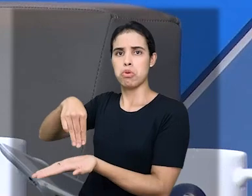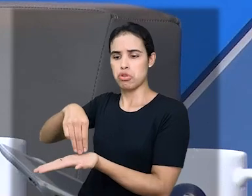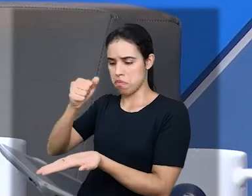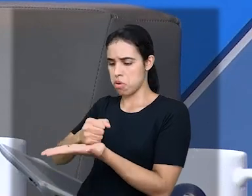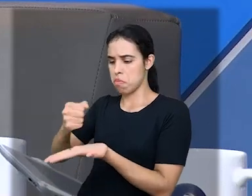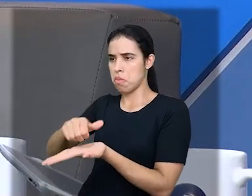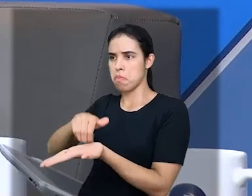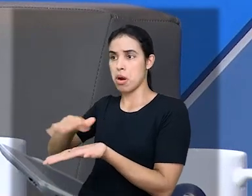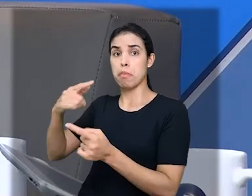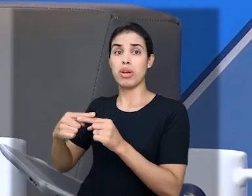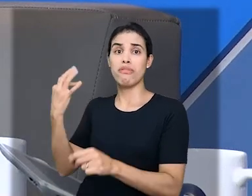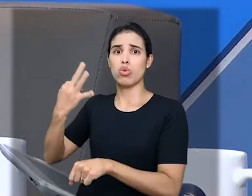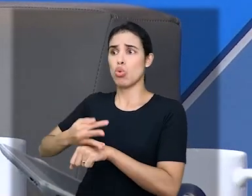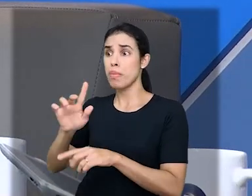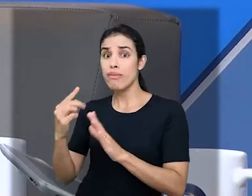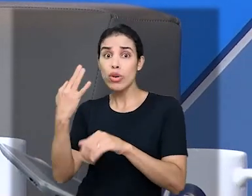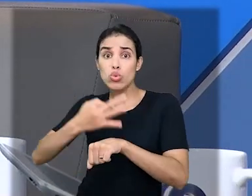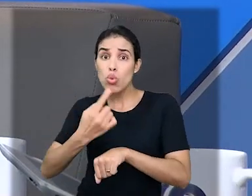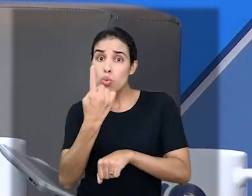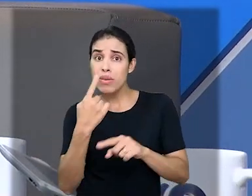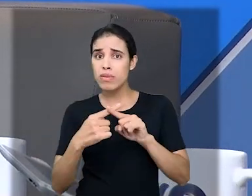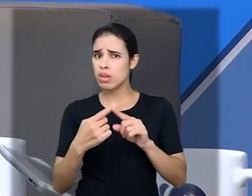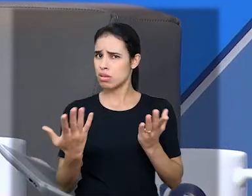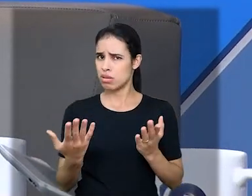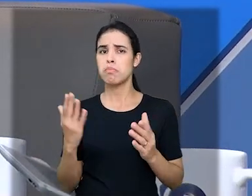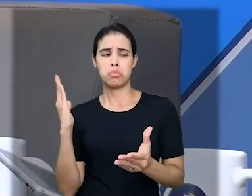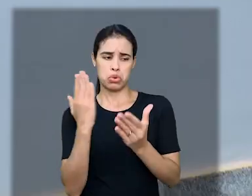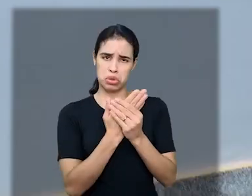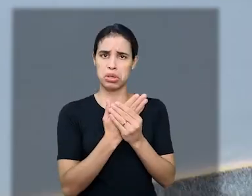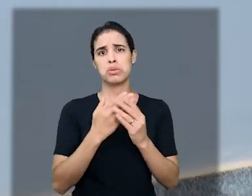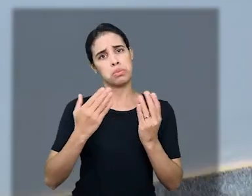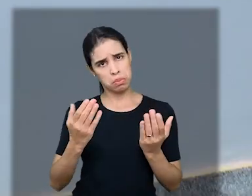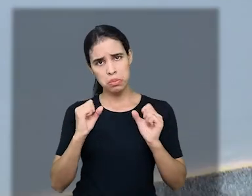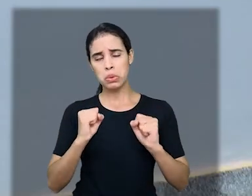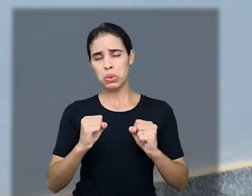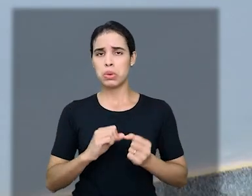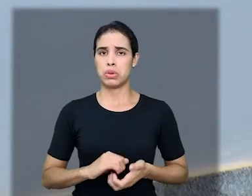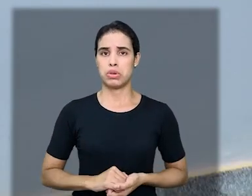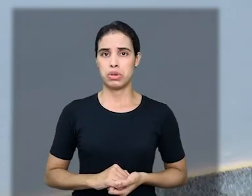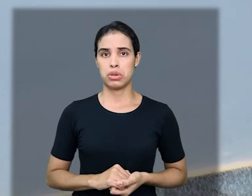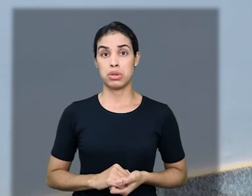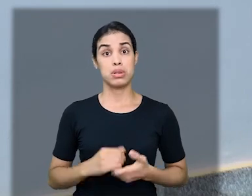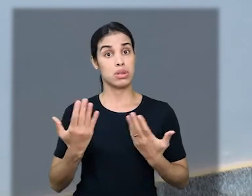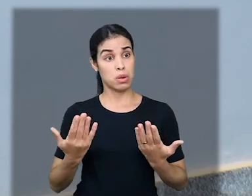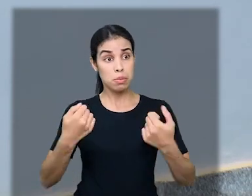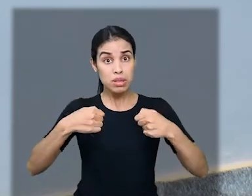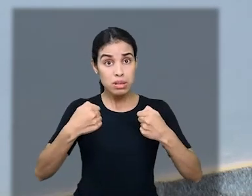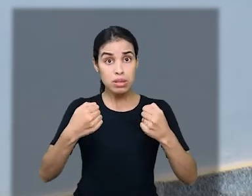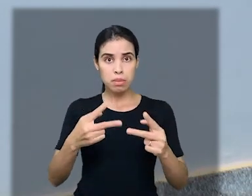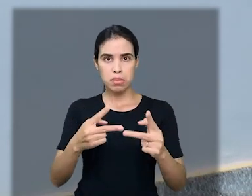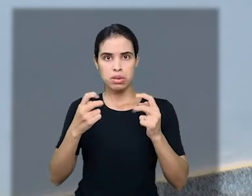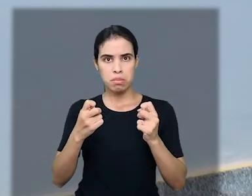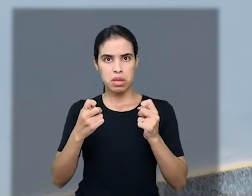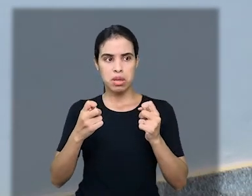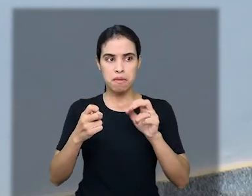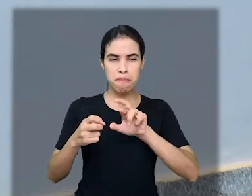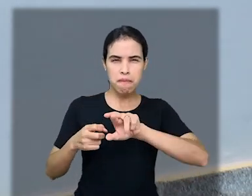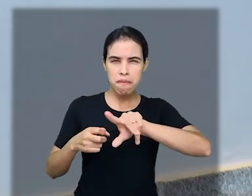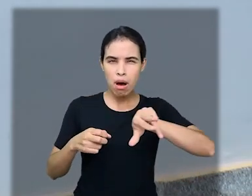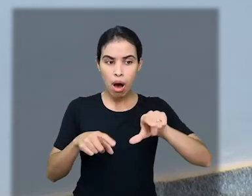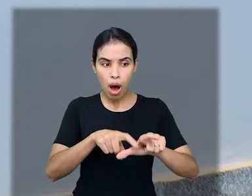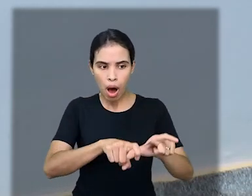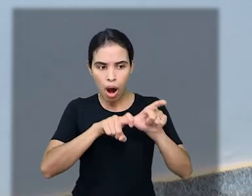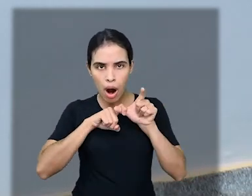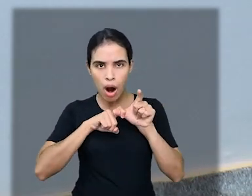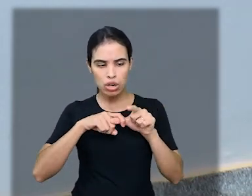medida disciplinar. Isso é facilmente revertido na Justiça do Trabalho. Então, pela legislação trabalhista, existe diferença, né? Existem diferentes